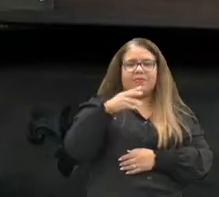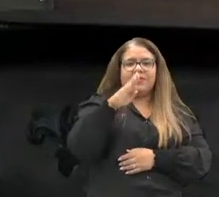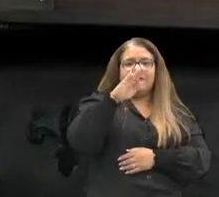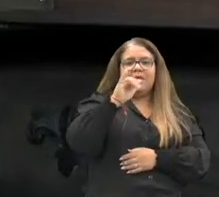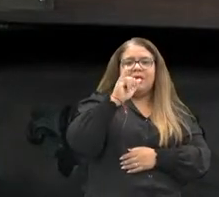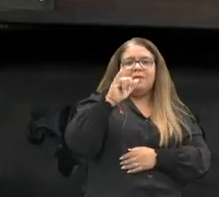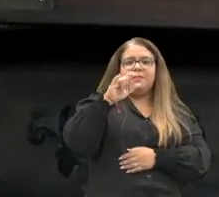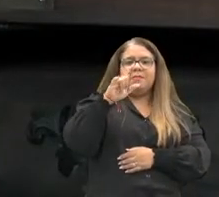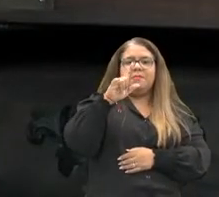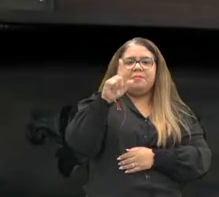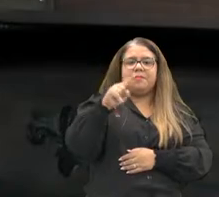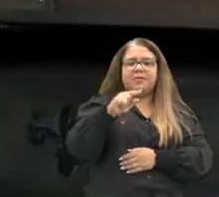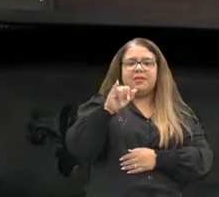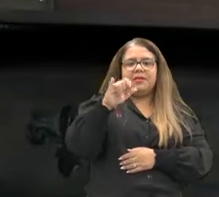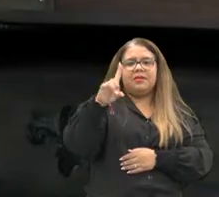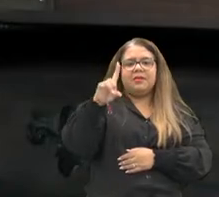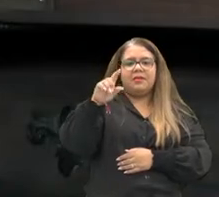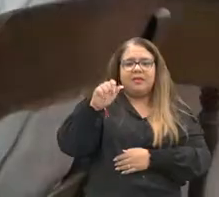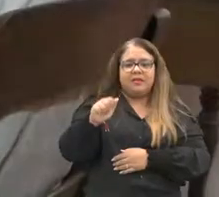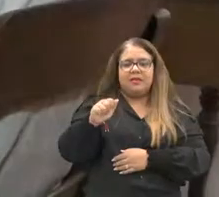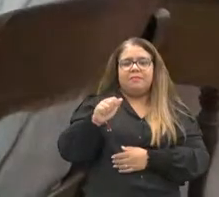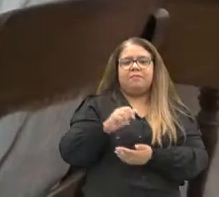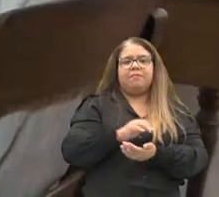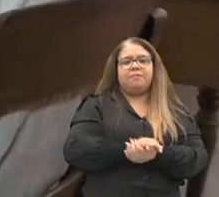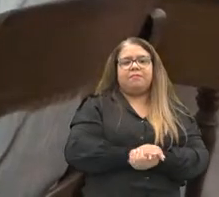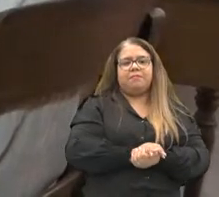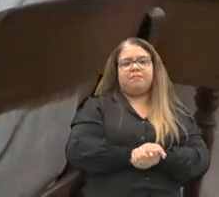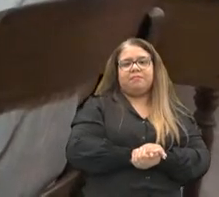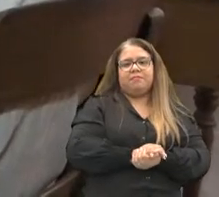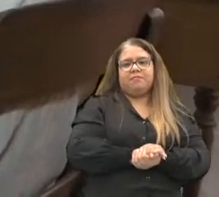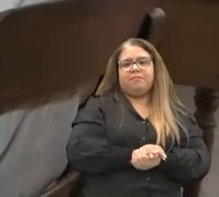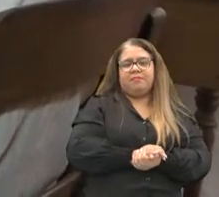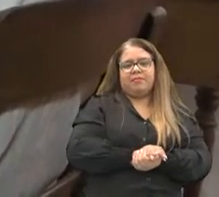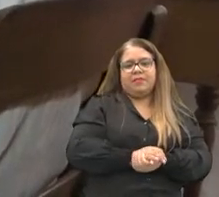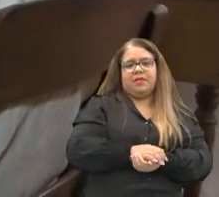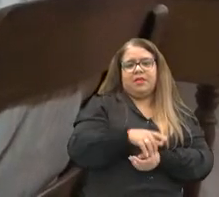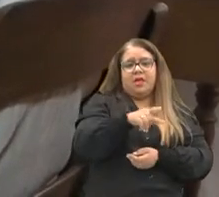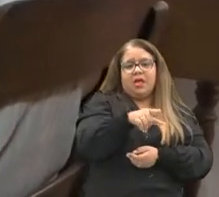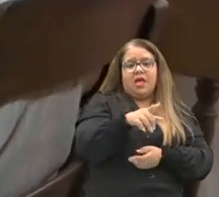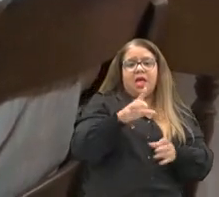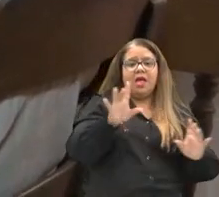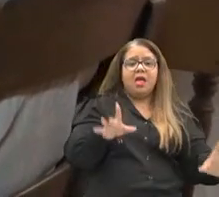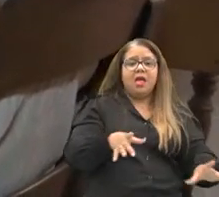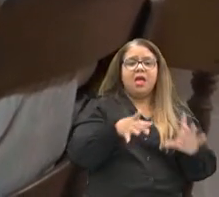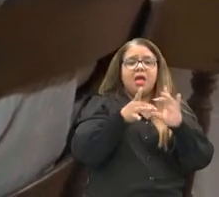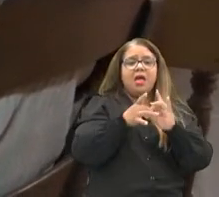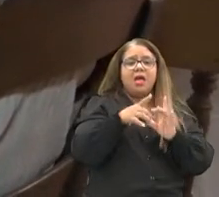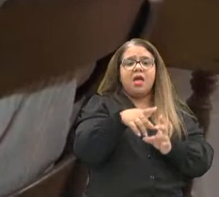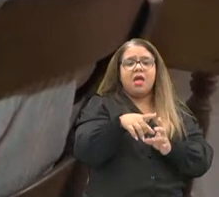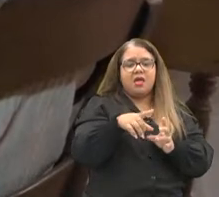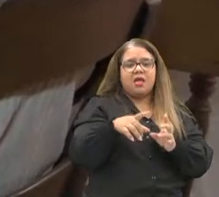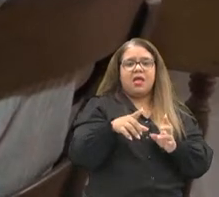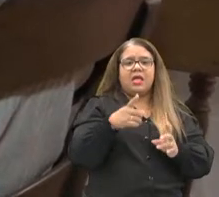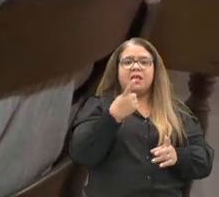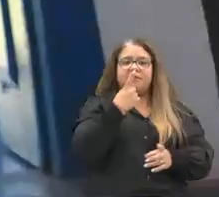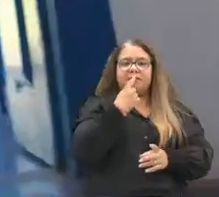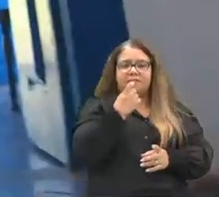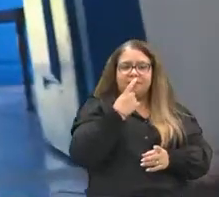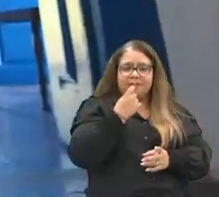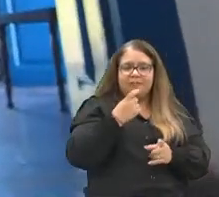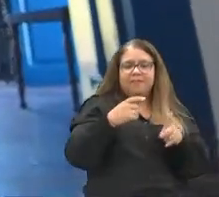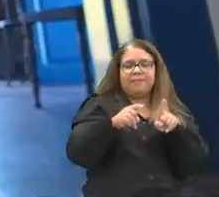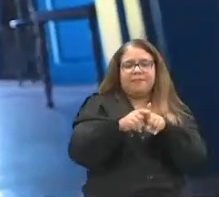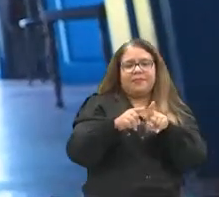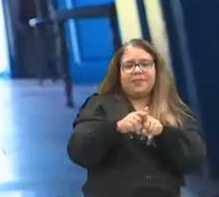Albertino Vasconcelos Pinto. O que liga Marina a Filinto, além dos laços sanguíneos, é